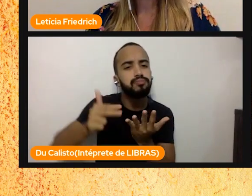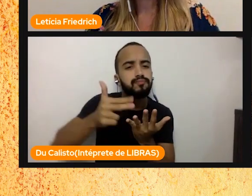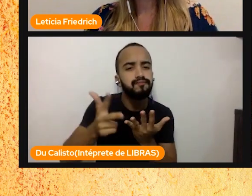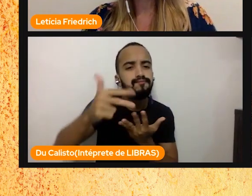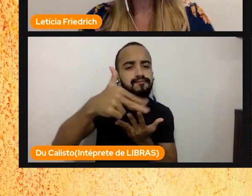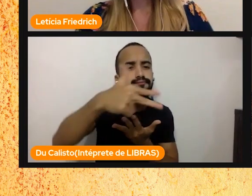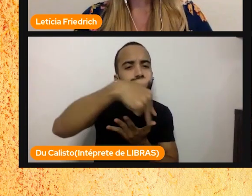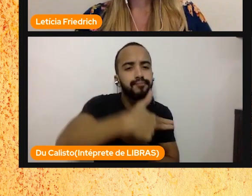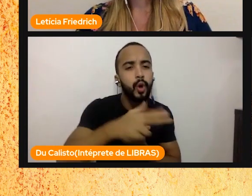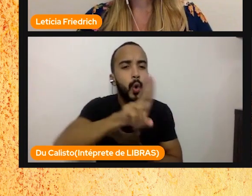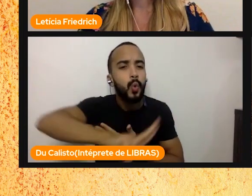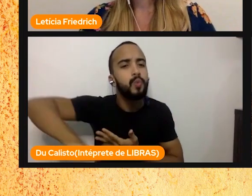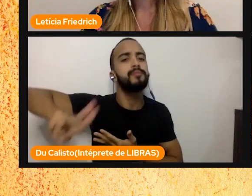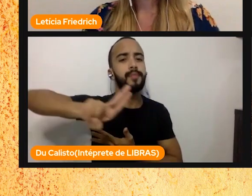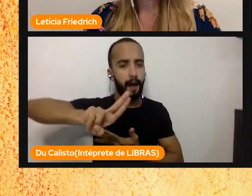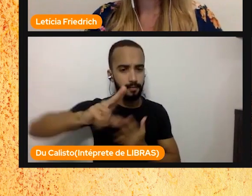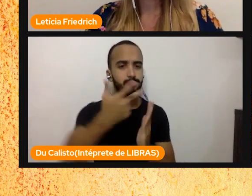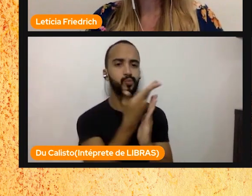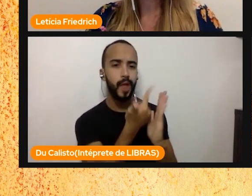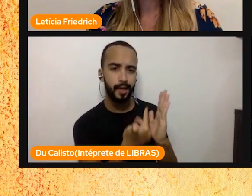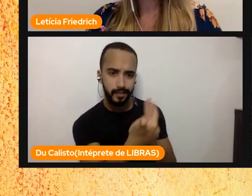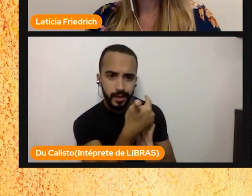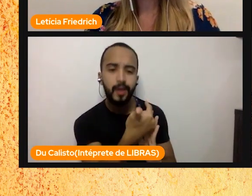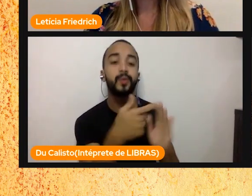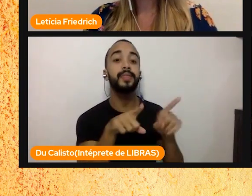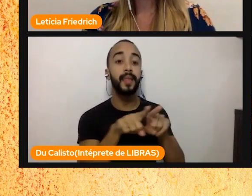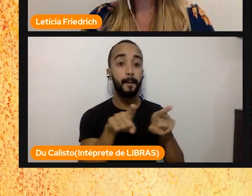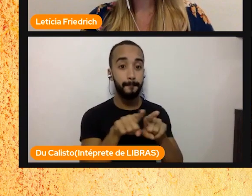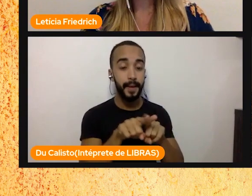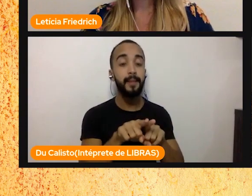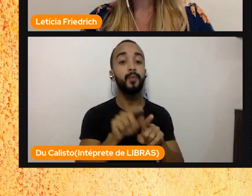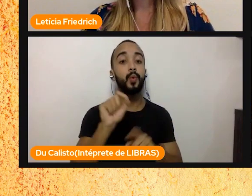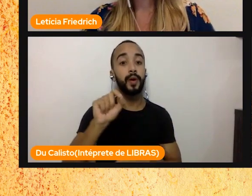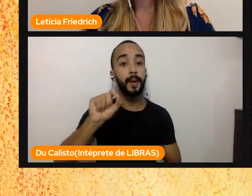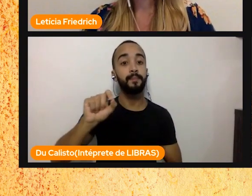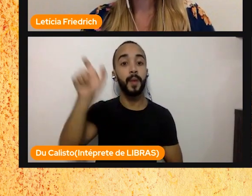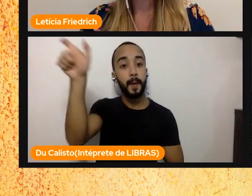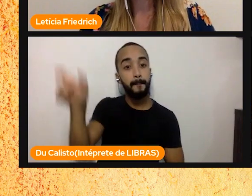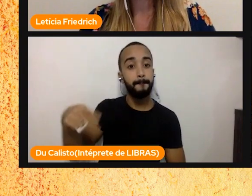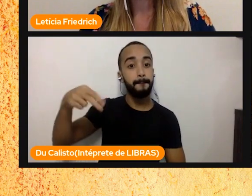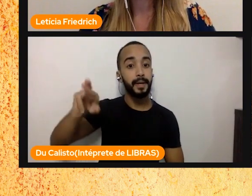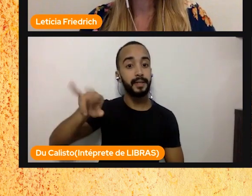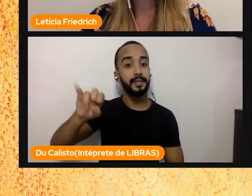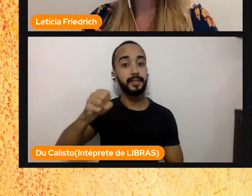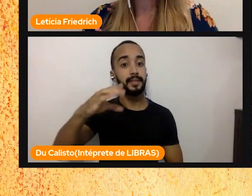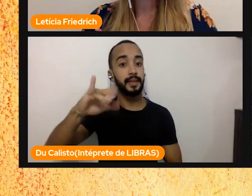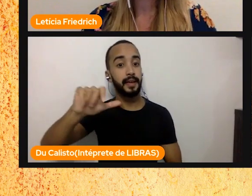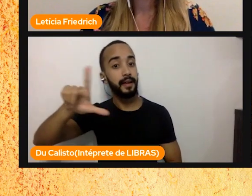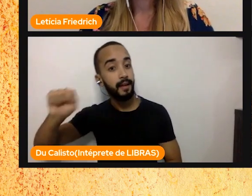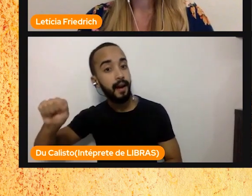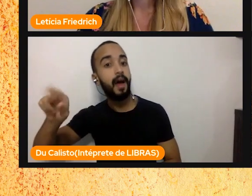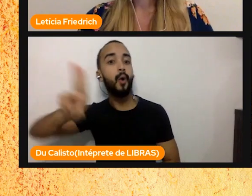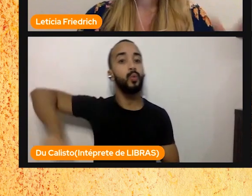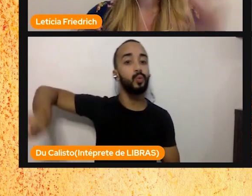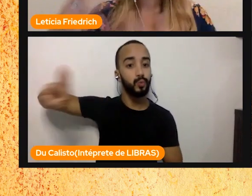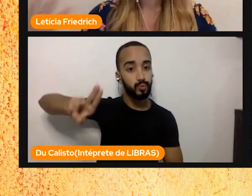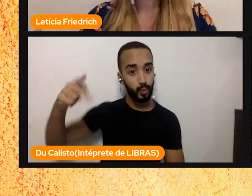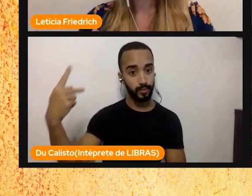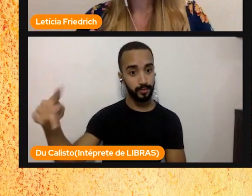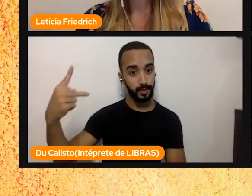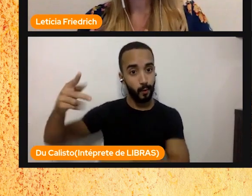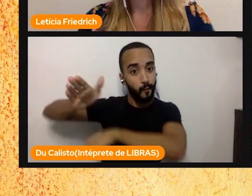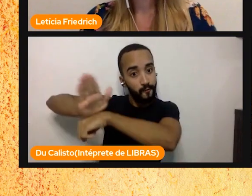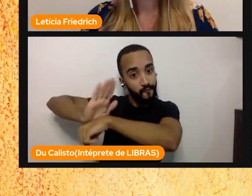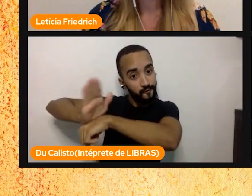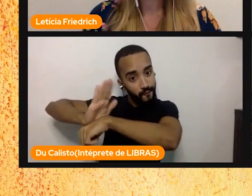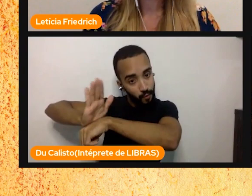Vira Vento, que é a série de animação infantil que ela dirigiu para Discovery Kids, que foi o trabalho mais recente dela. Então, ela está